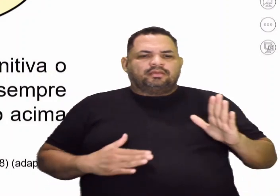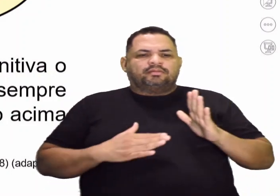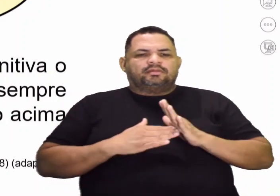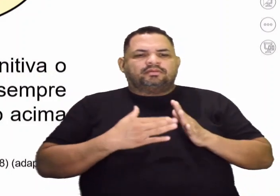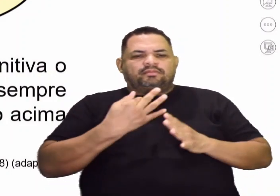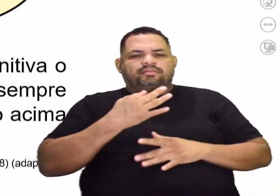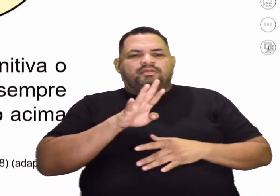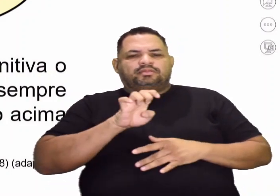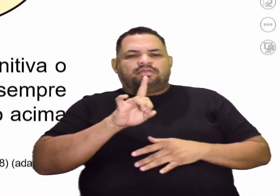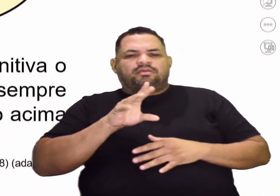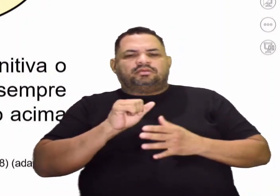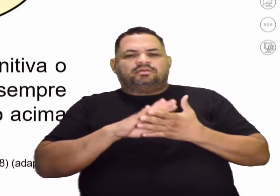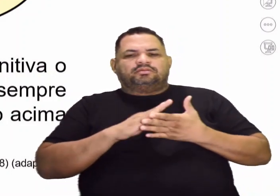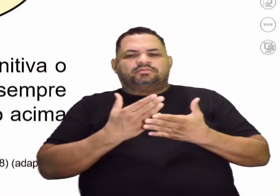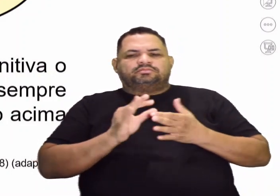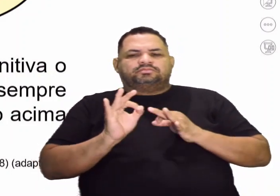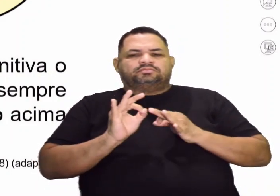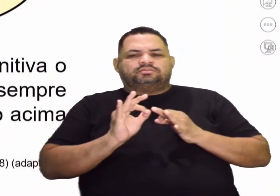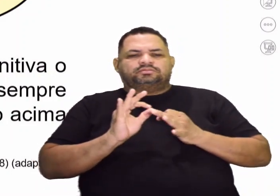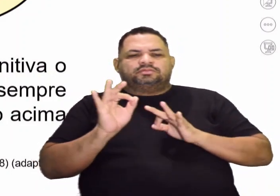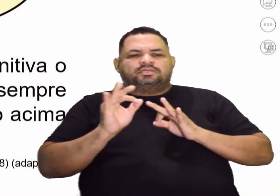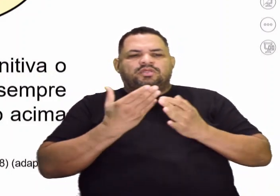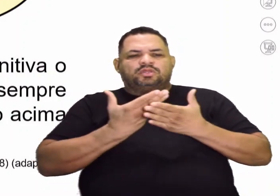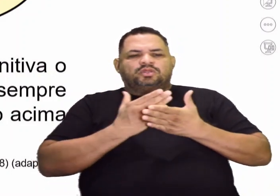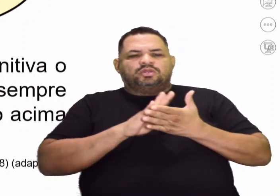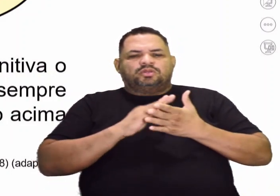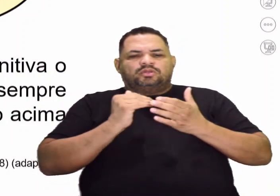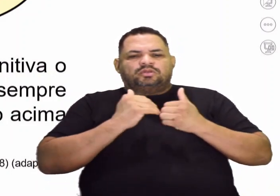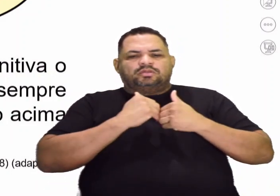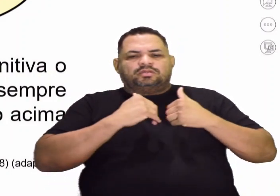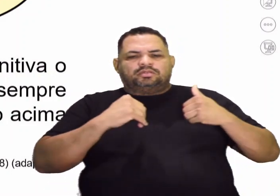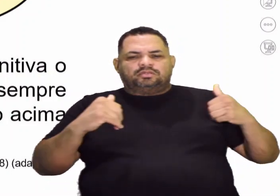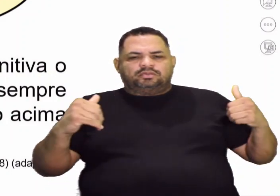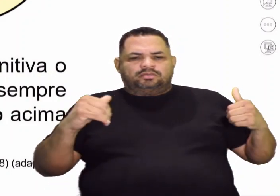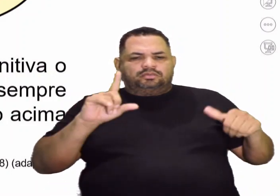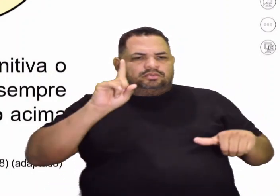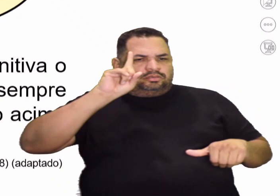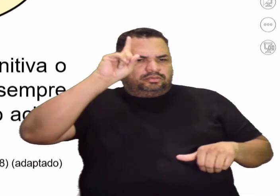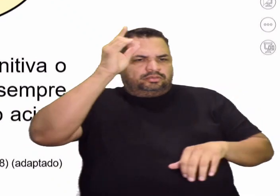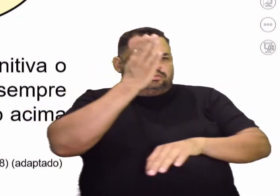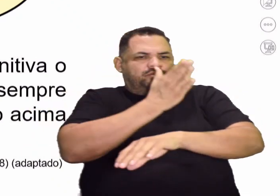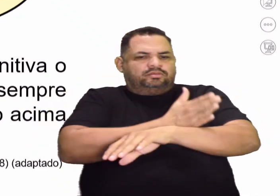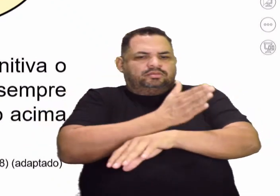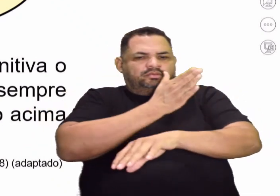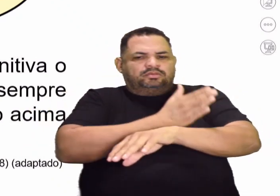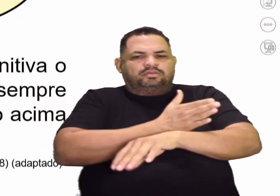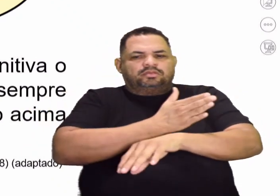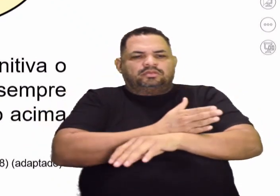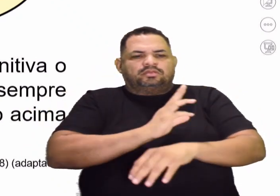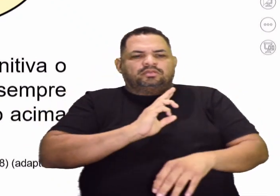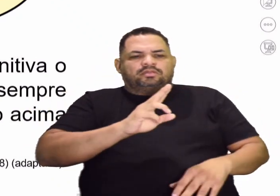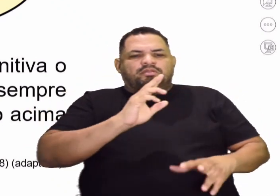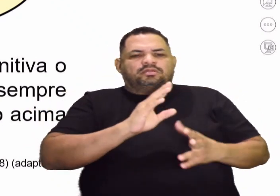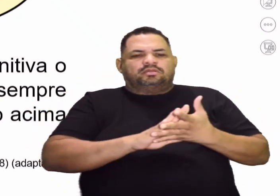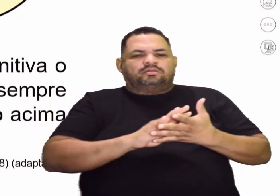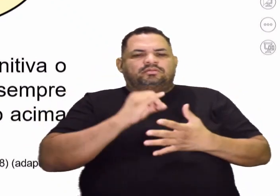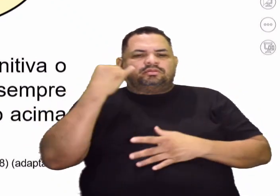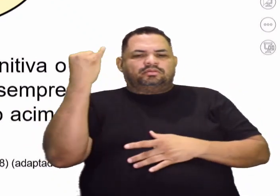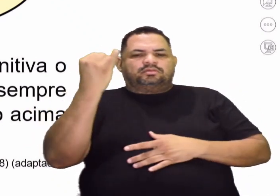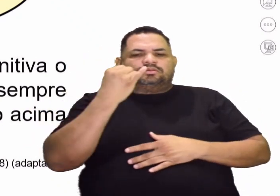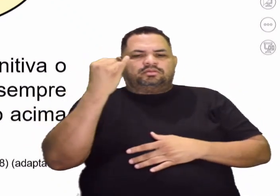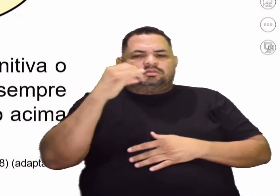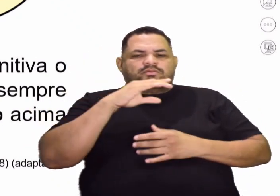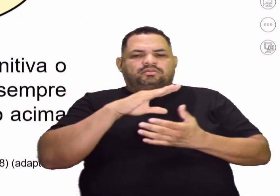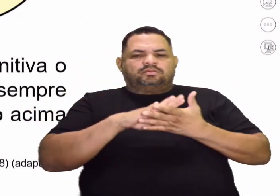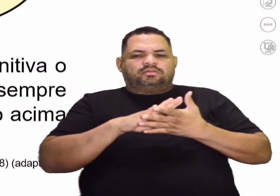de Protágoras traduz o quê? De forma definitiva, o rompimento com o ideário medieval, que sempre colocava a